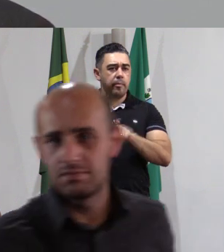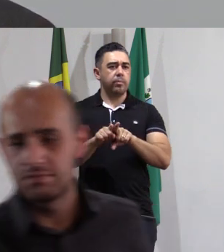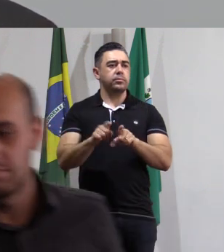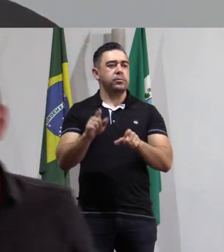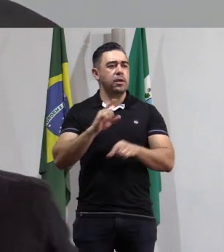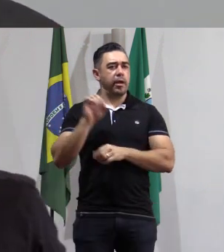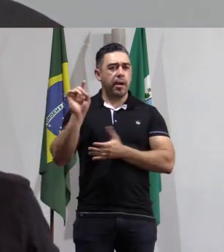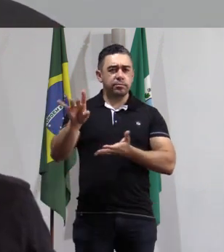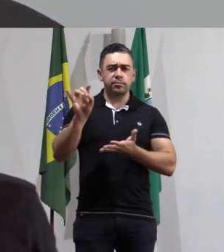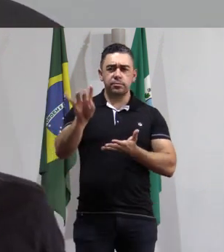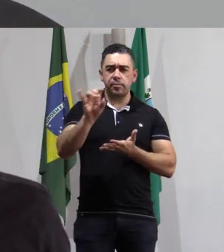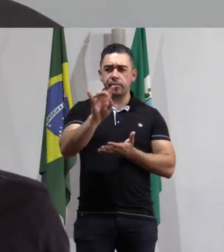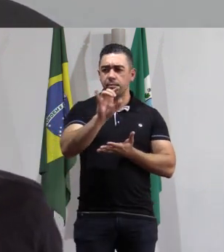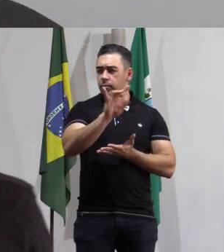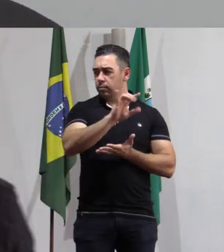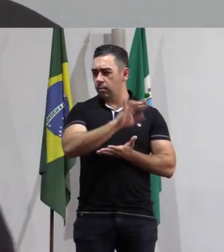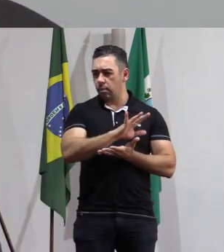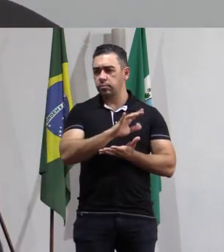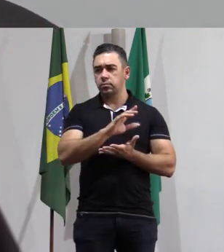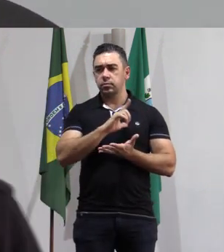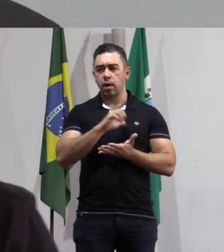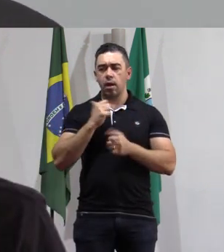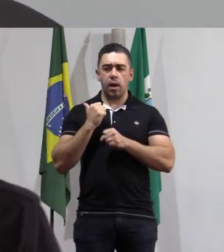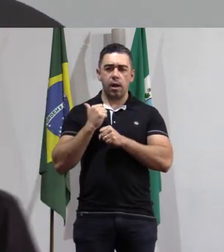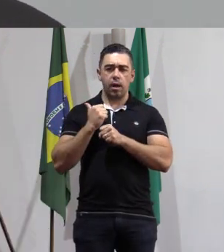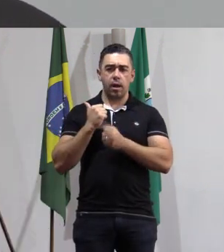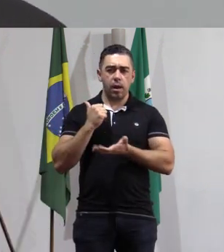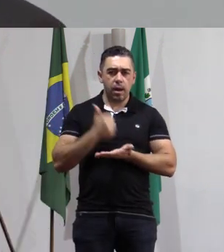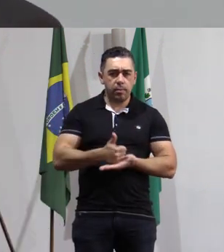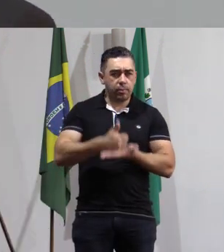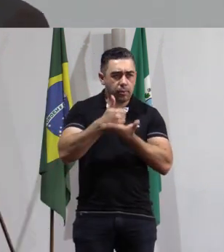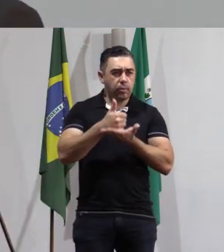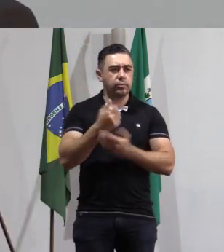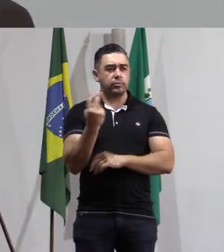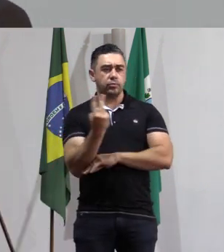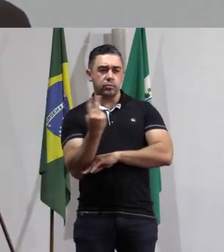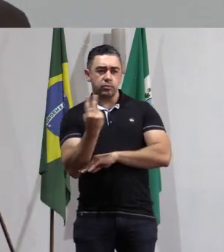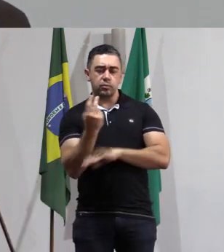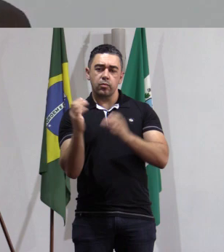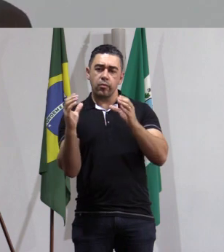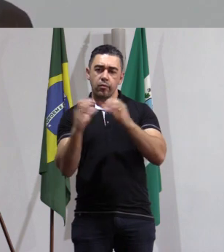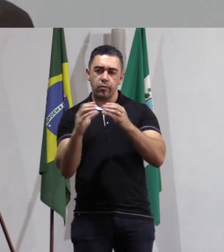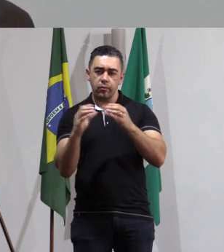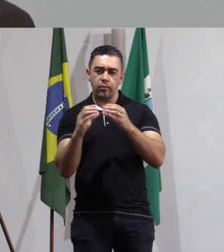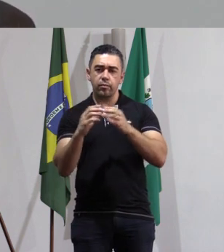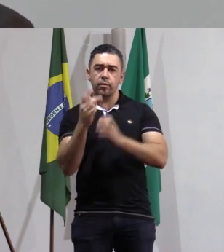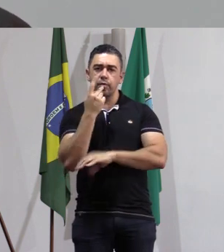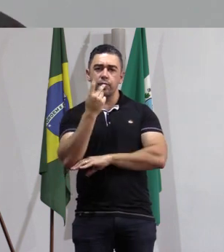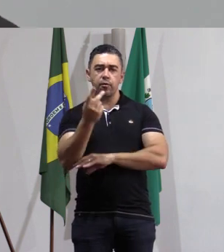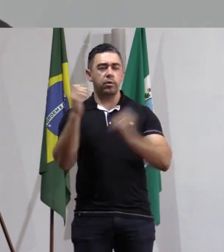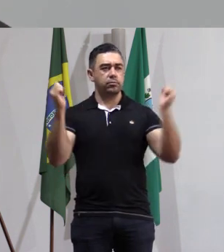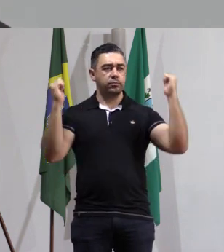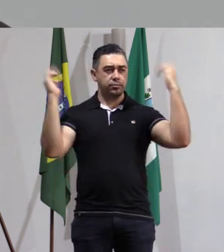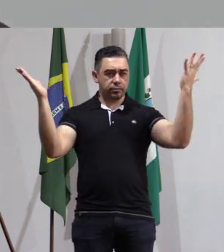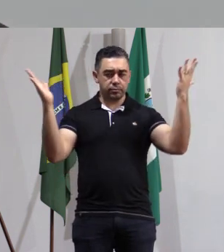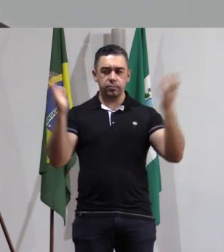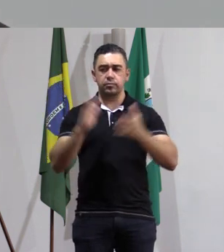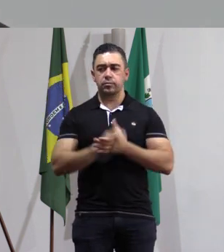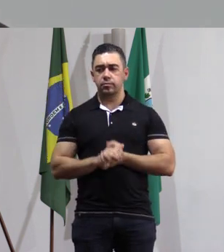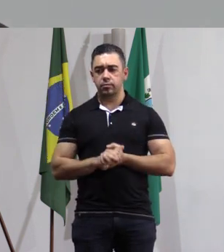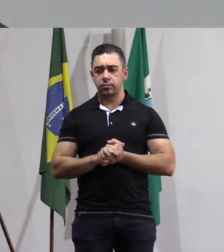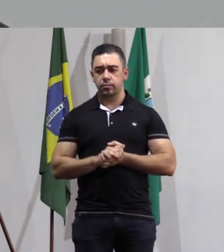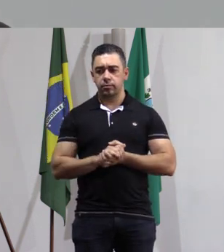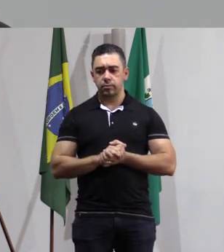uma representação das fundações de apoio e duas falas da comunidade externa.